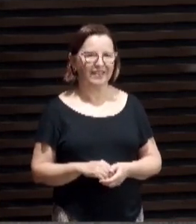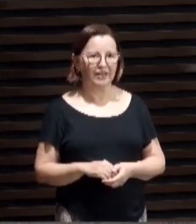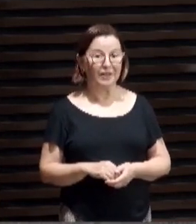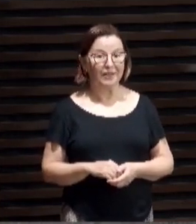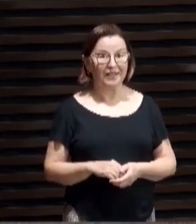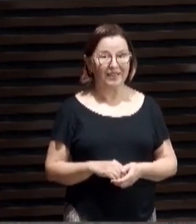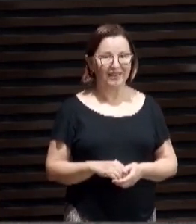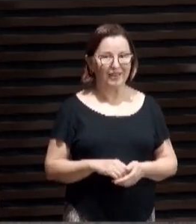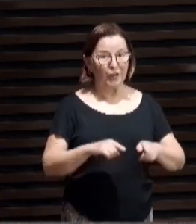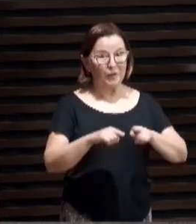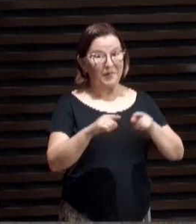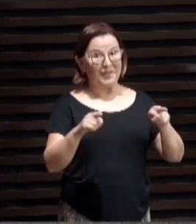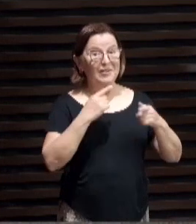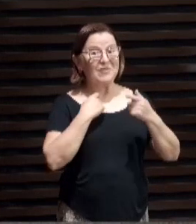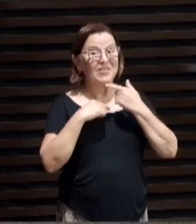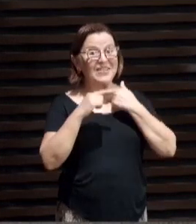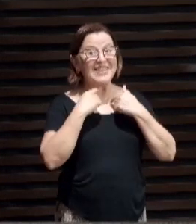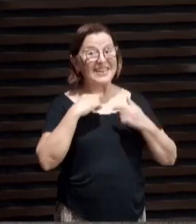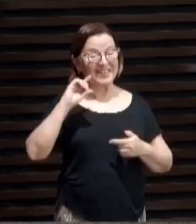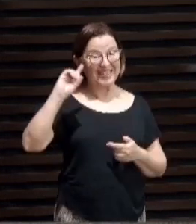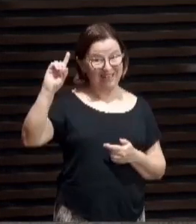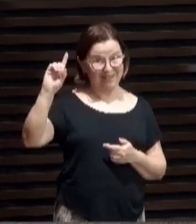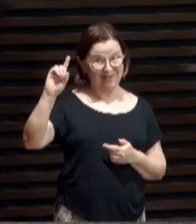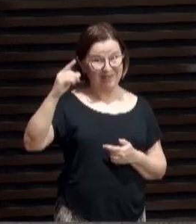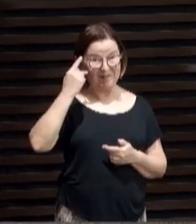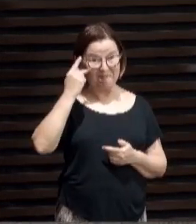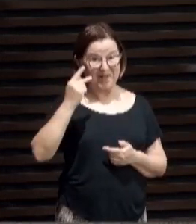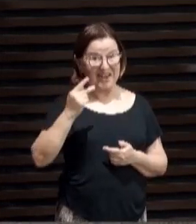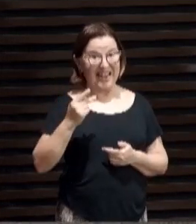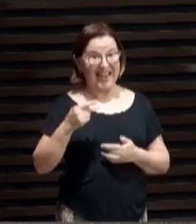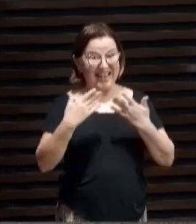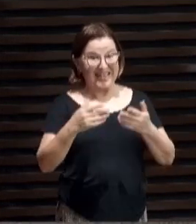Mas isso foi da vontade de Deus para dar um pouquinho de alegria para vocês.